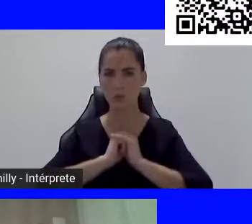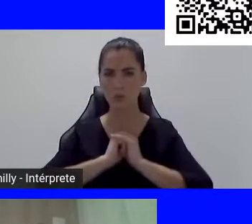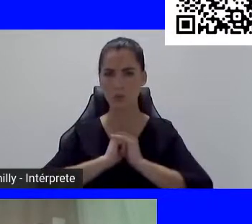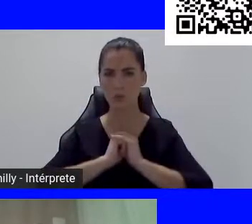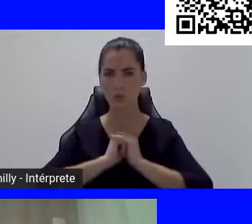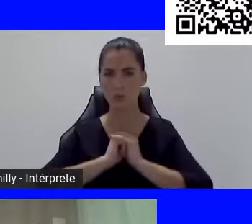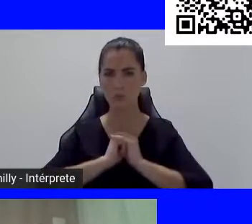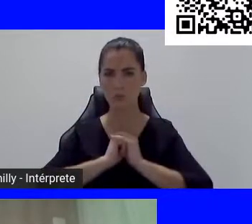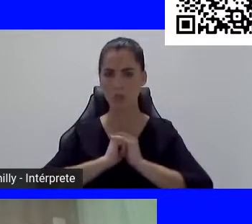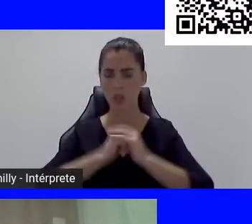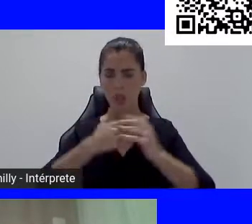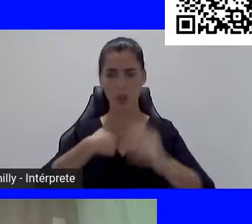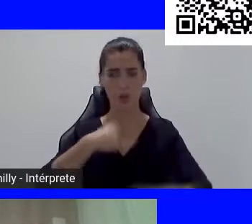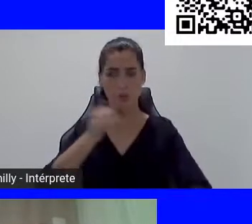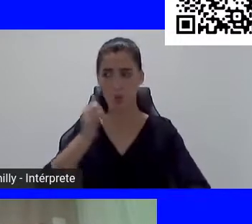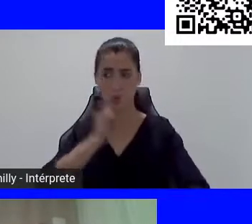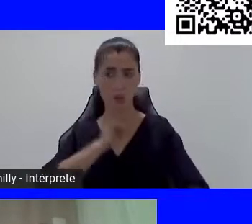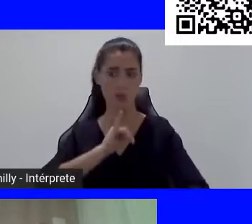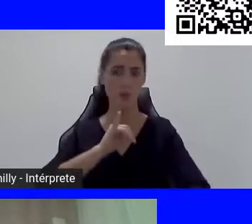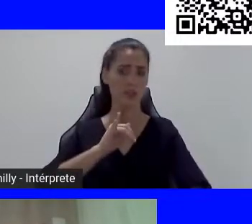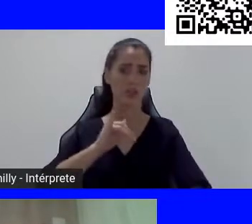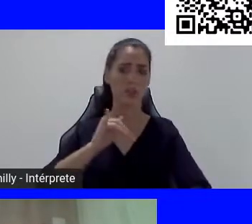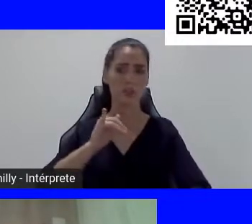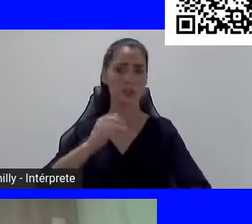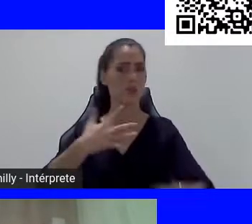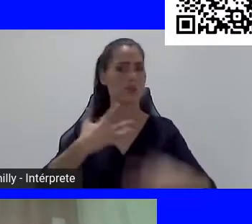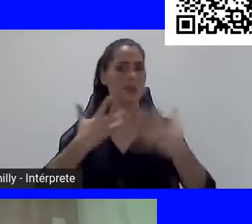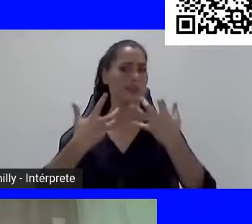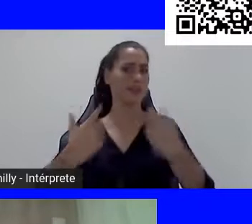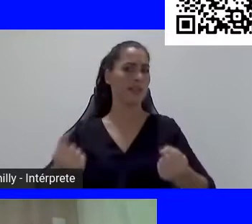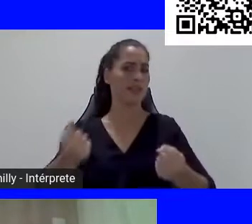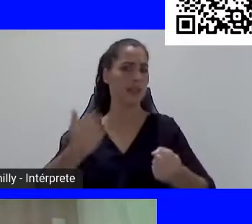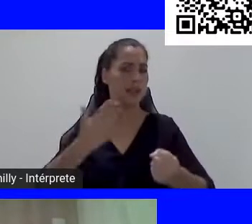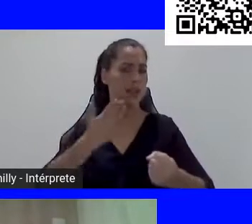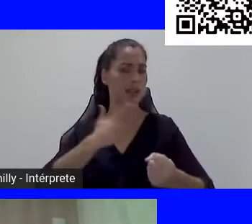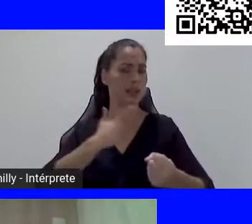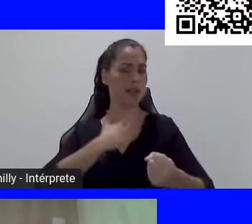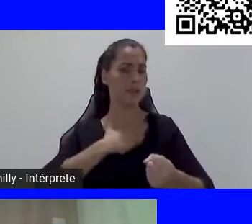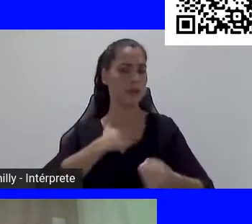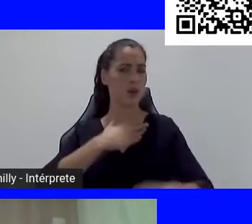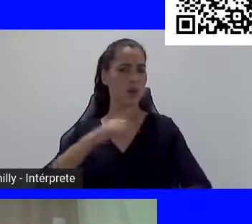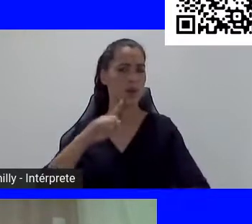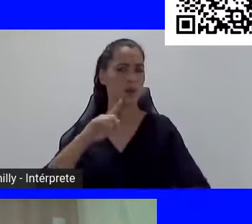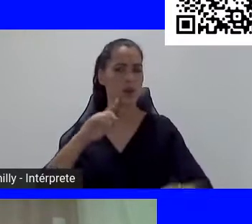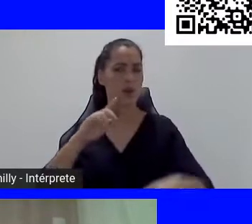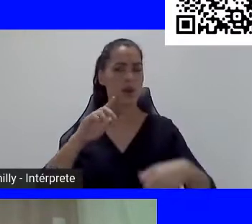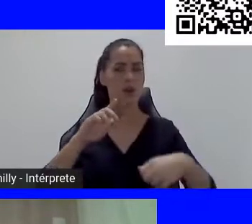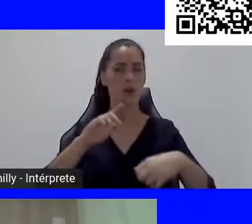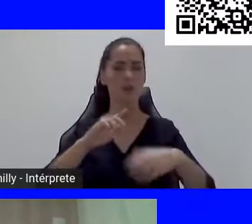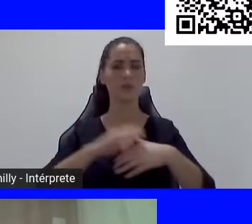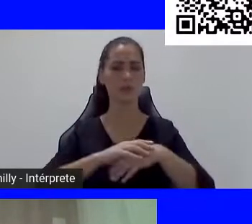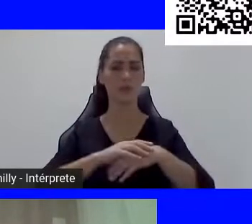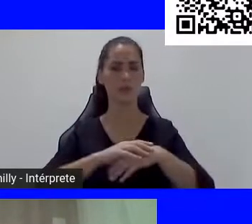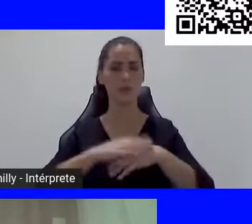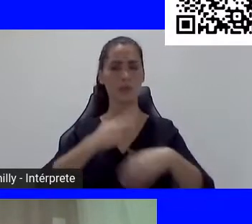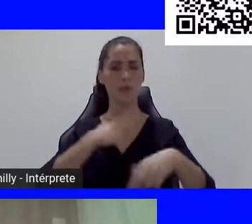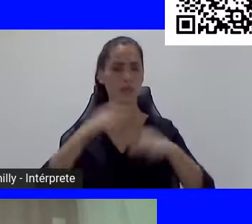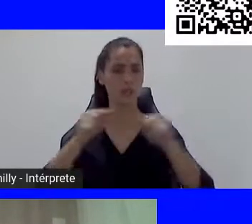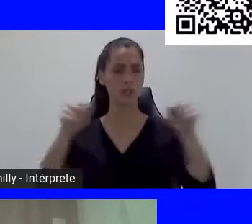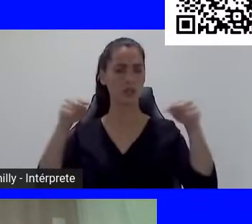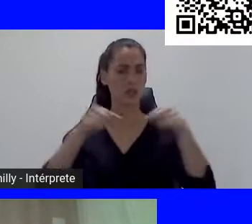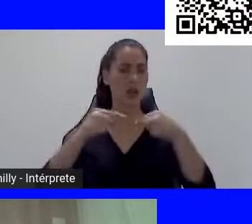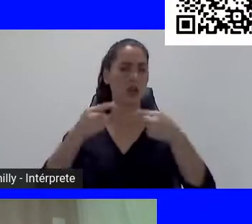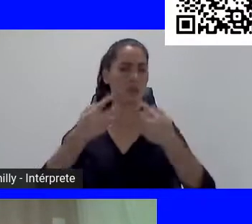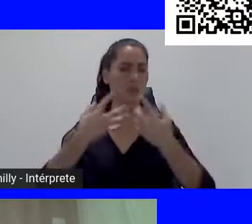sentido, porque houve uma certa insistência da assessoria, mas a gente estava correndo também, em período de pandemia, eu sequer o recebi. Mas eu